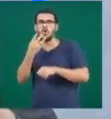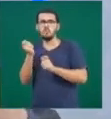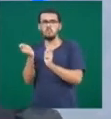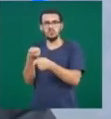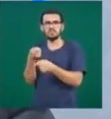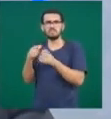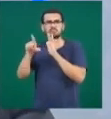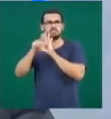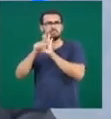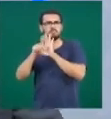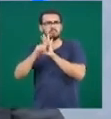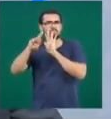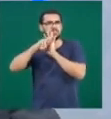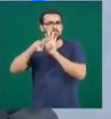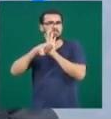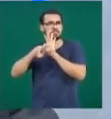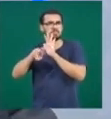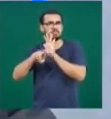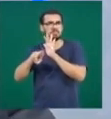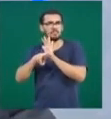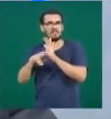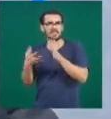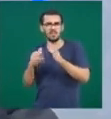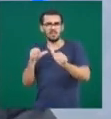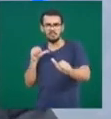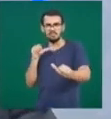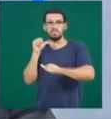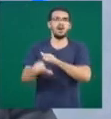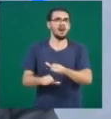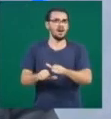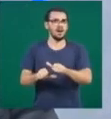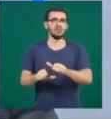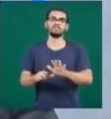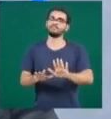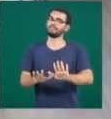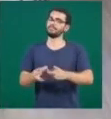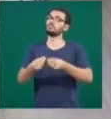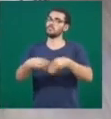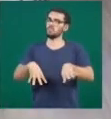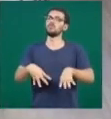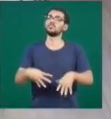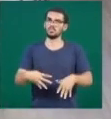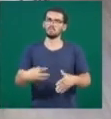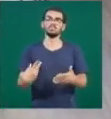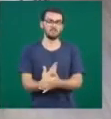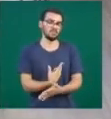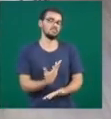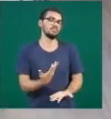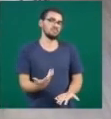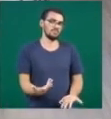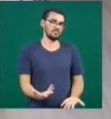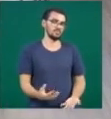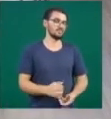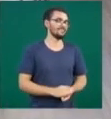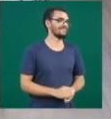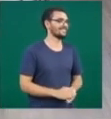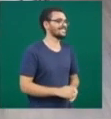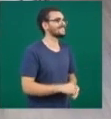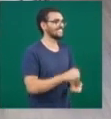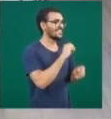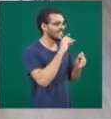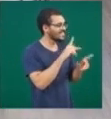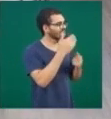garantido a uma parcela desses sujeitos do direito, é sempre prejudicial. E foi o que aconteceu. Ok, muito obrigada